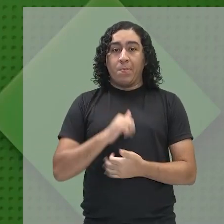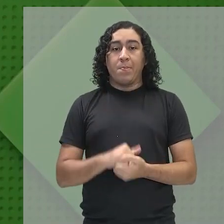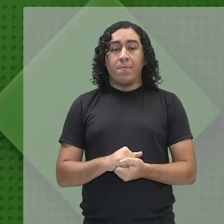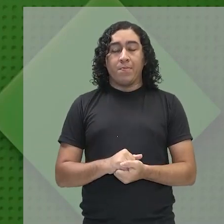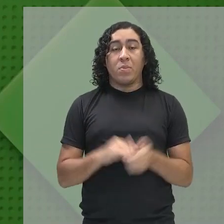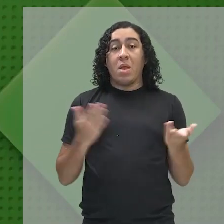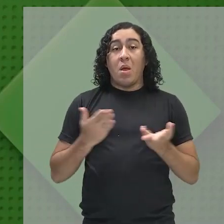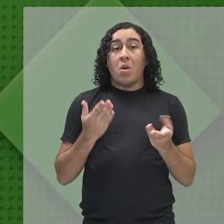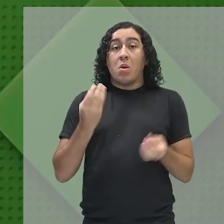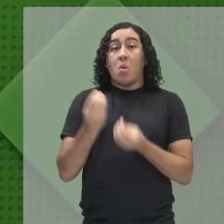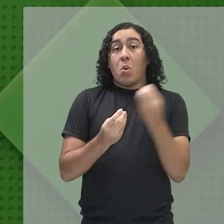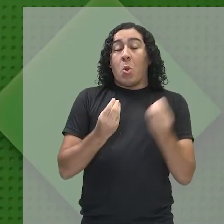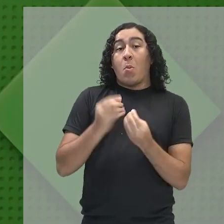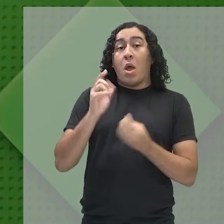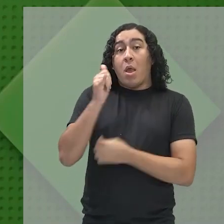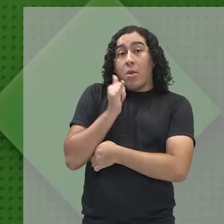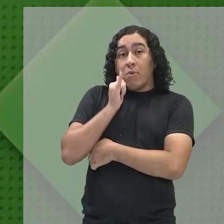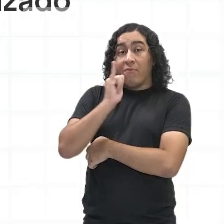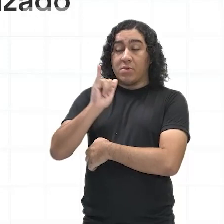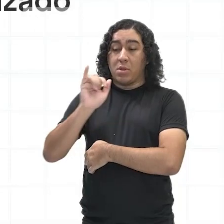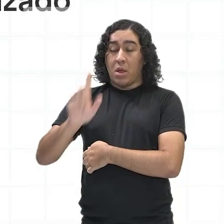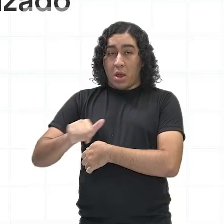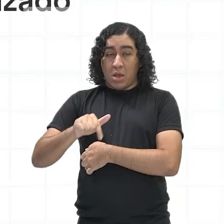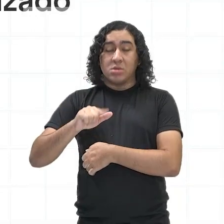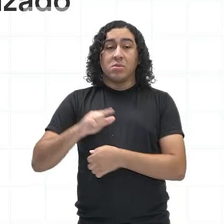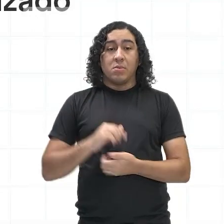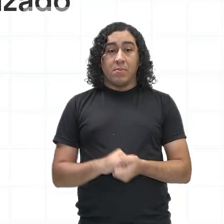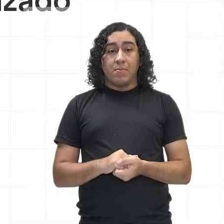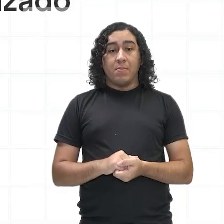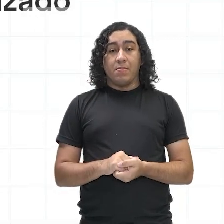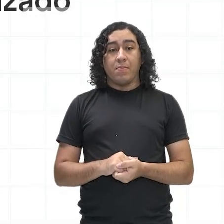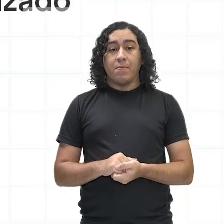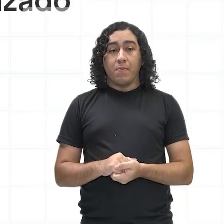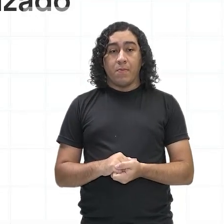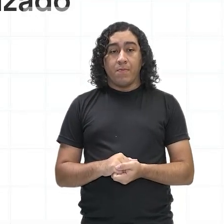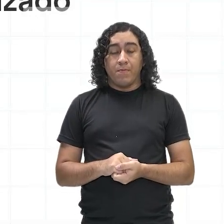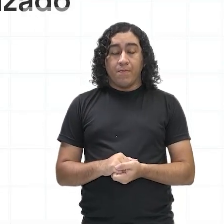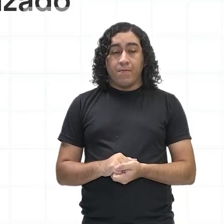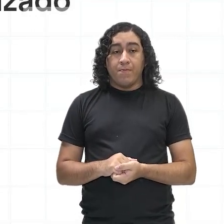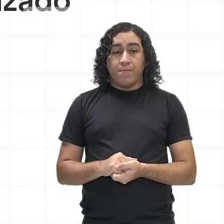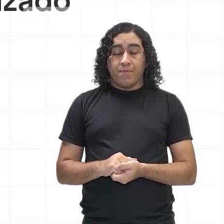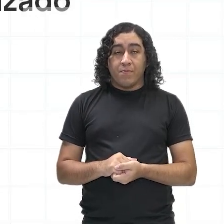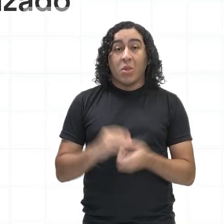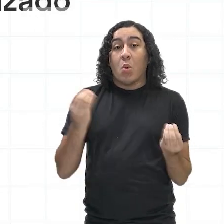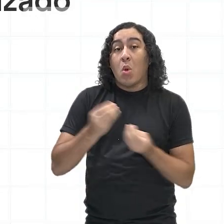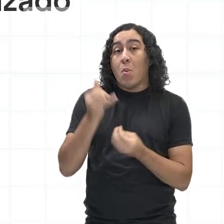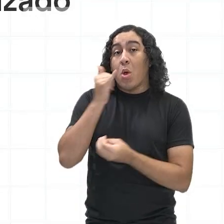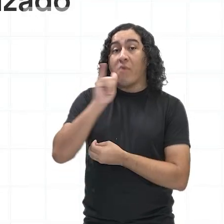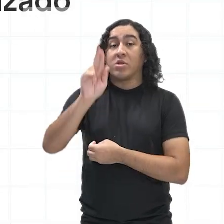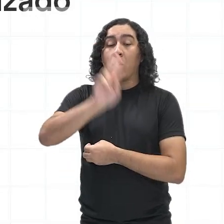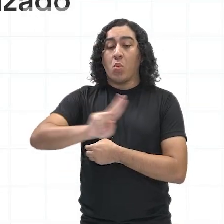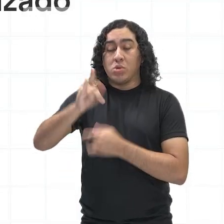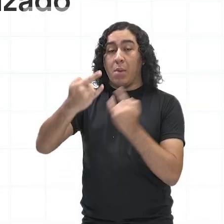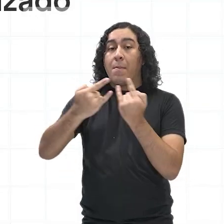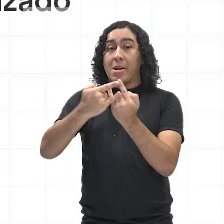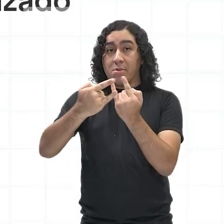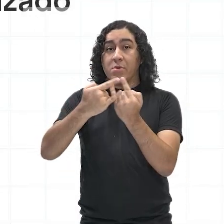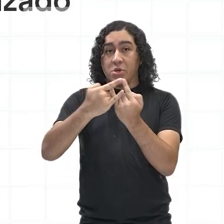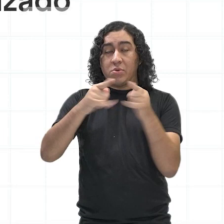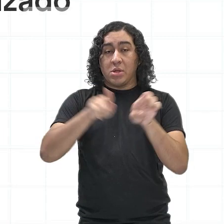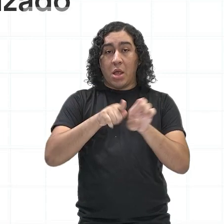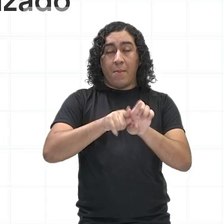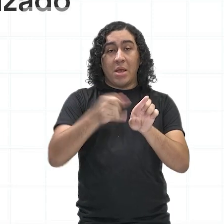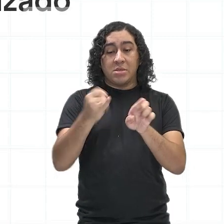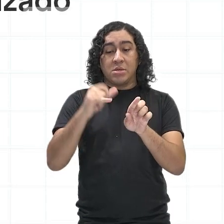de prevenção e tratamento da gonorreia na imagem a seguir. A prevenção ela é feita com o uso de preservativo nas